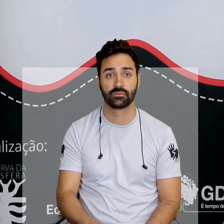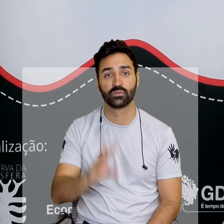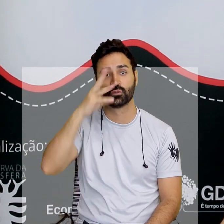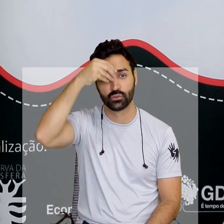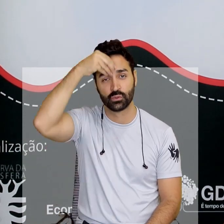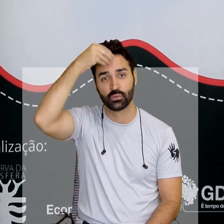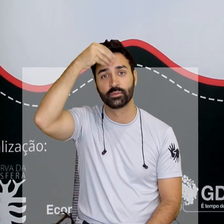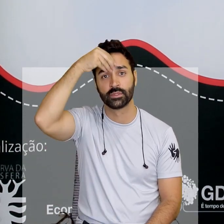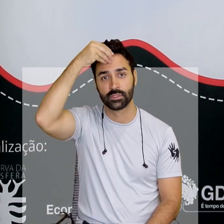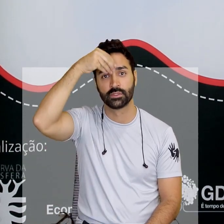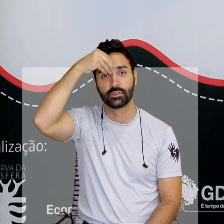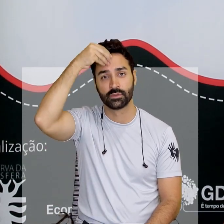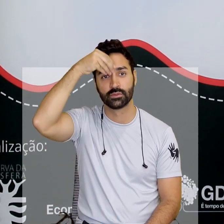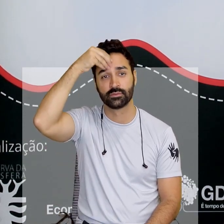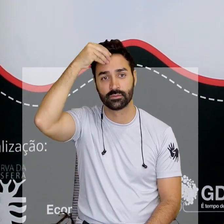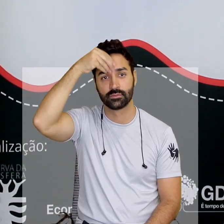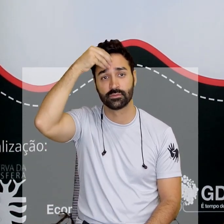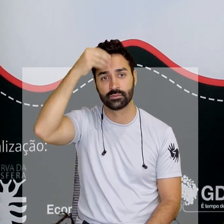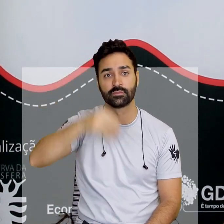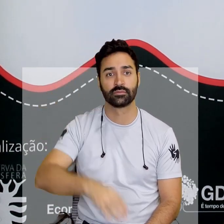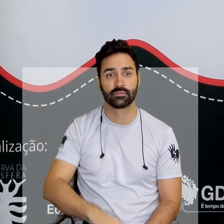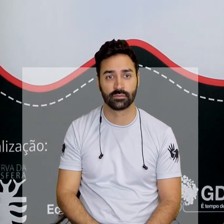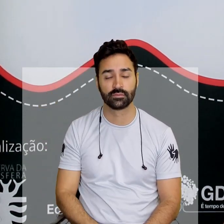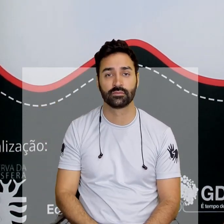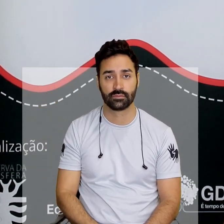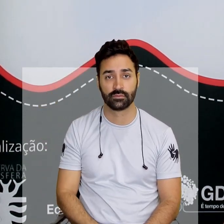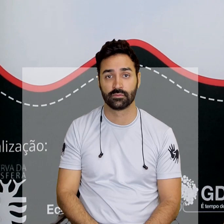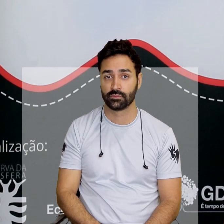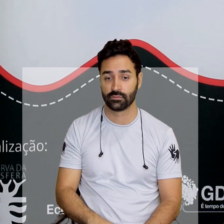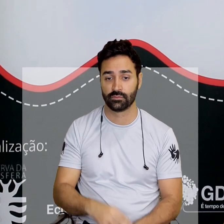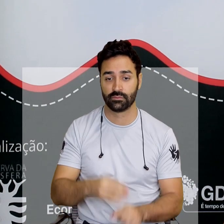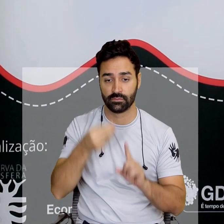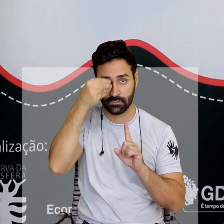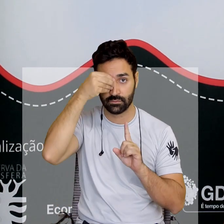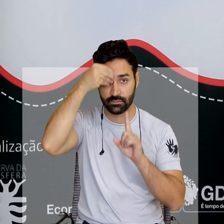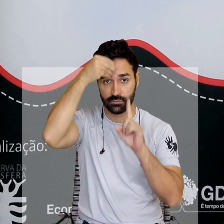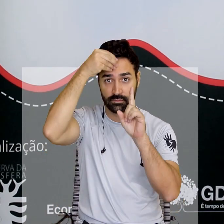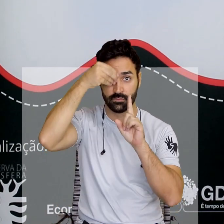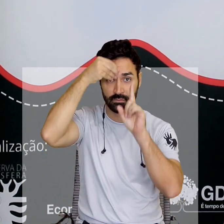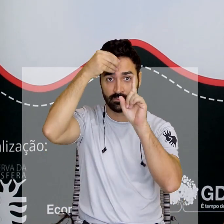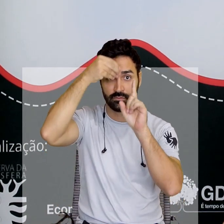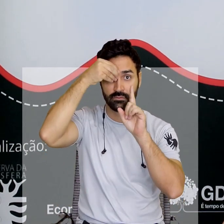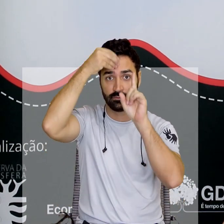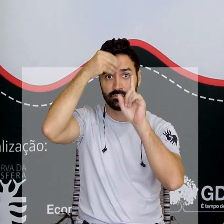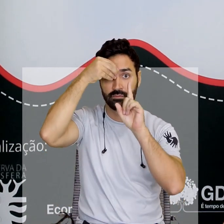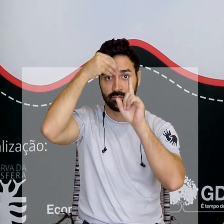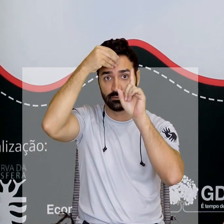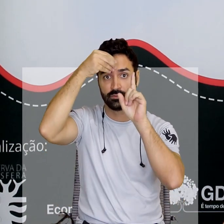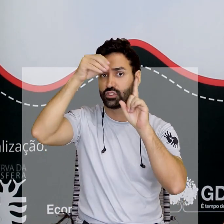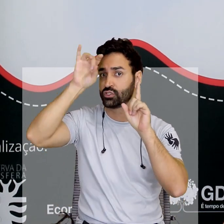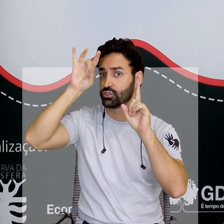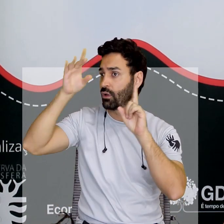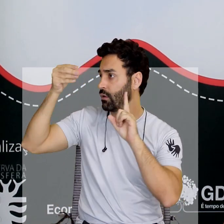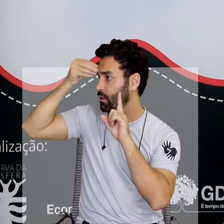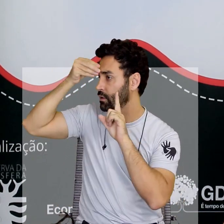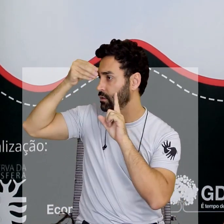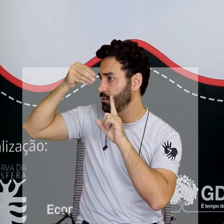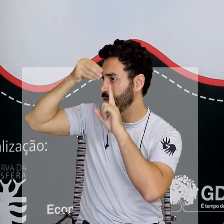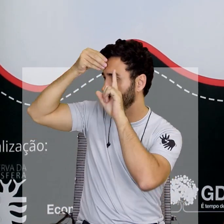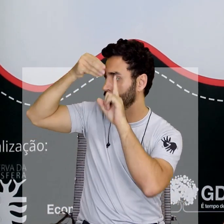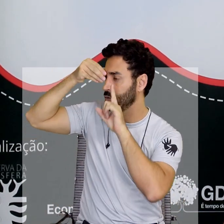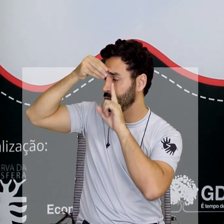Sobrinho, isso mesmo. Ó, de baixo para cima, não é só batendo. É de baixo para